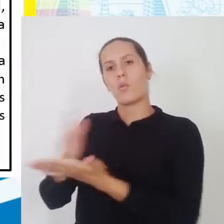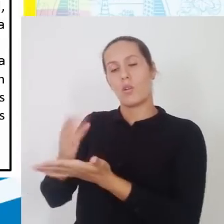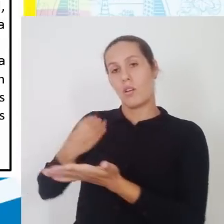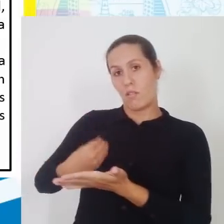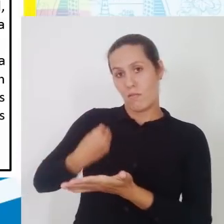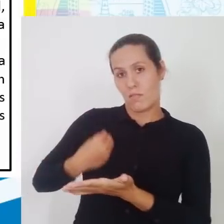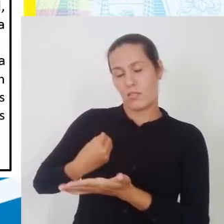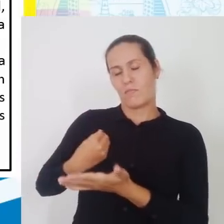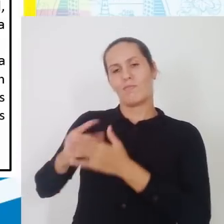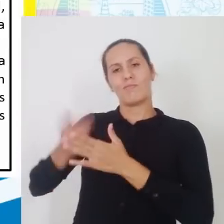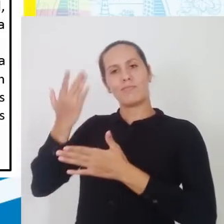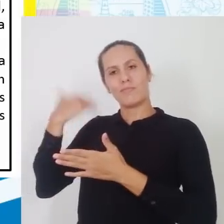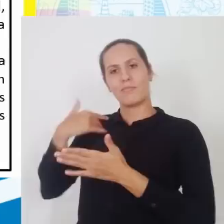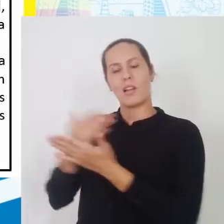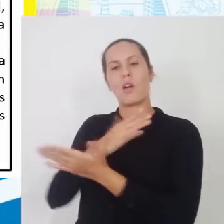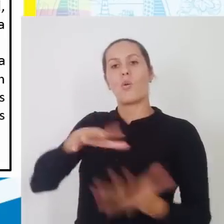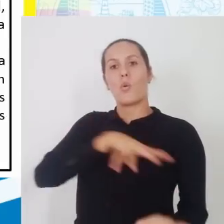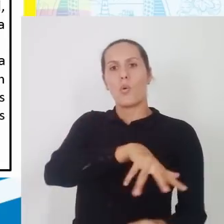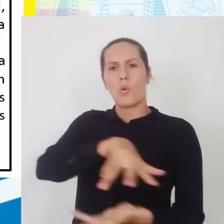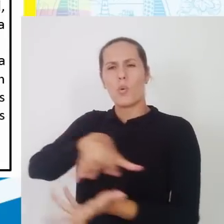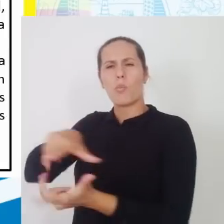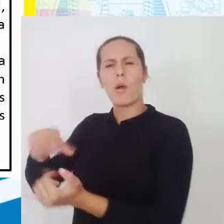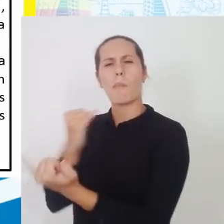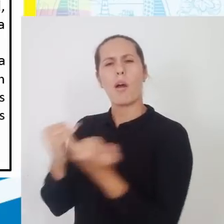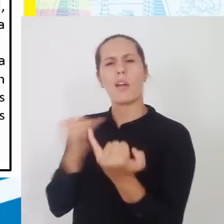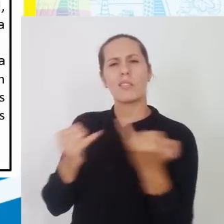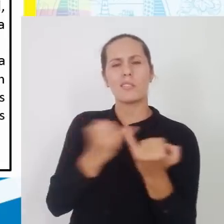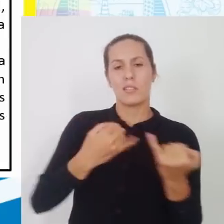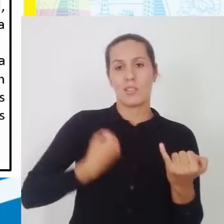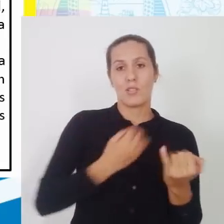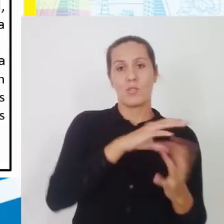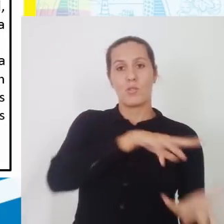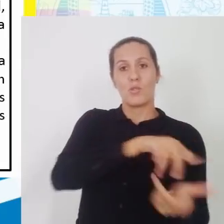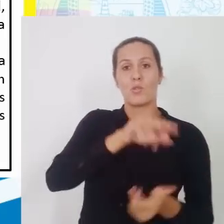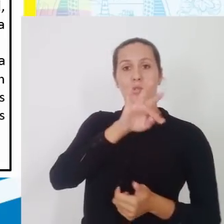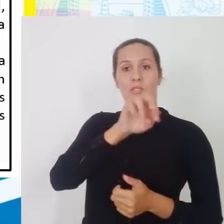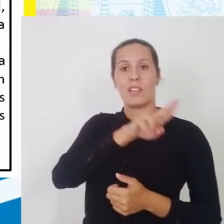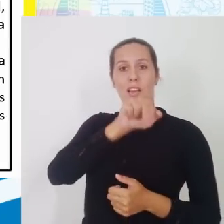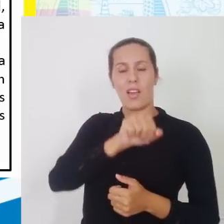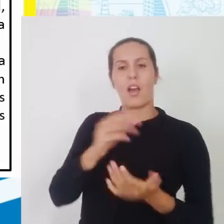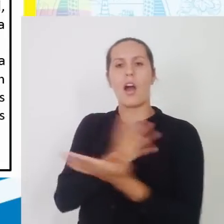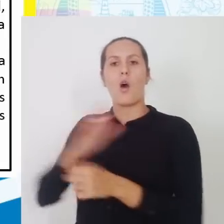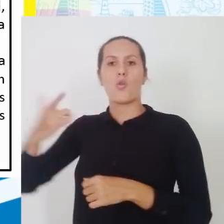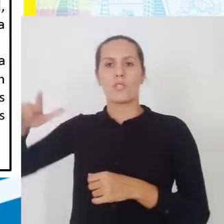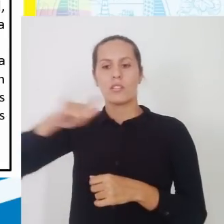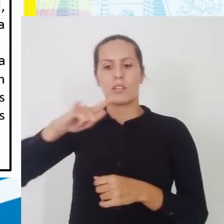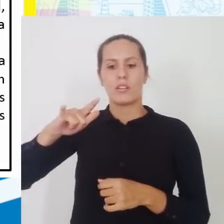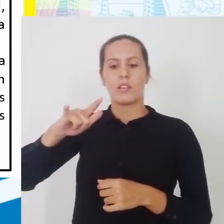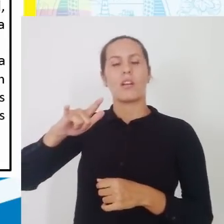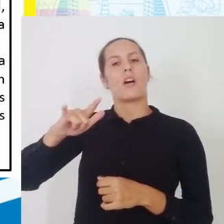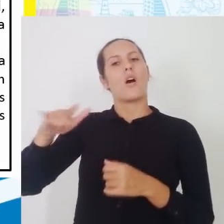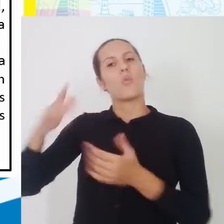encontrado 563 delas. Mundo Estranho, edição 114, ano 10, número